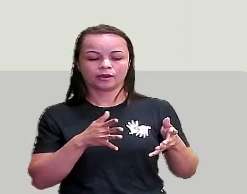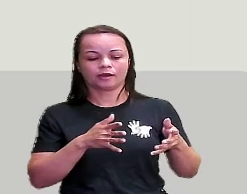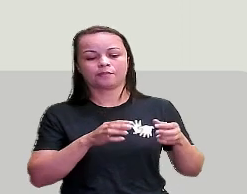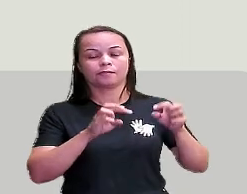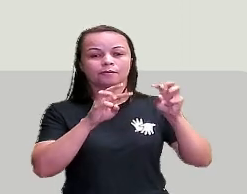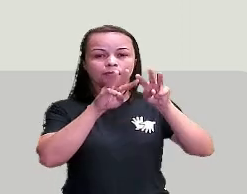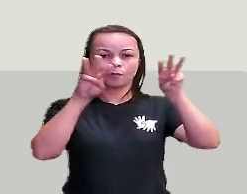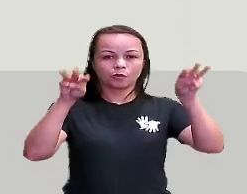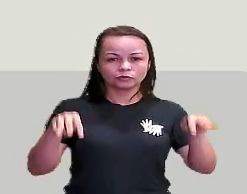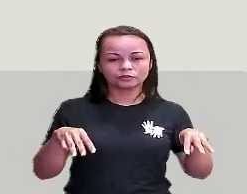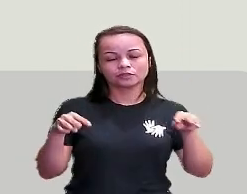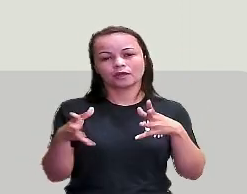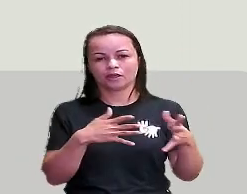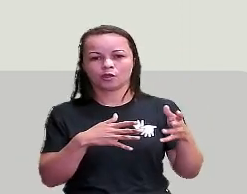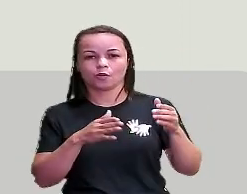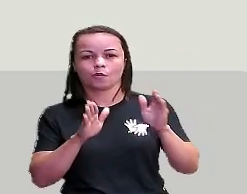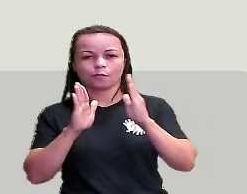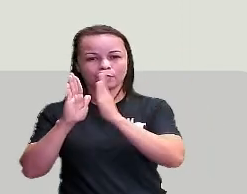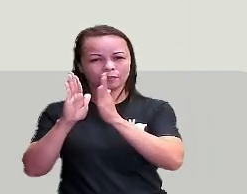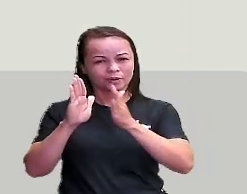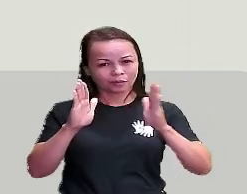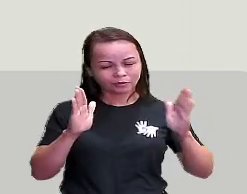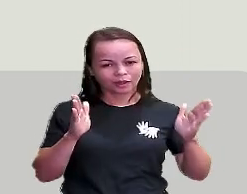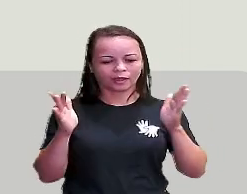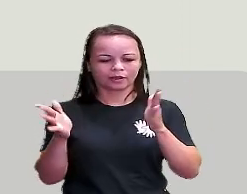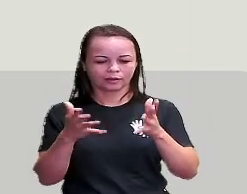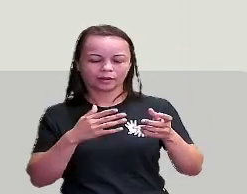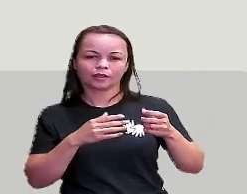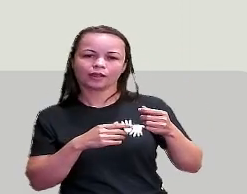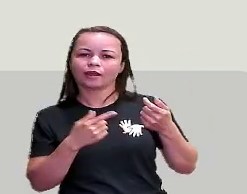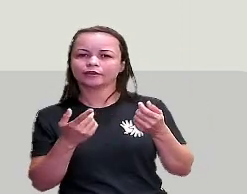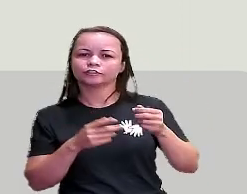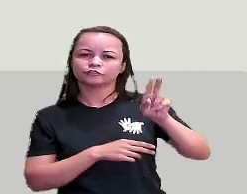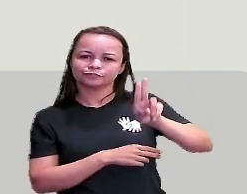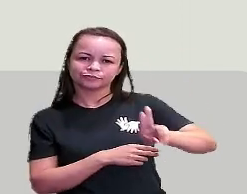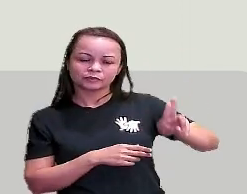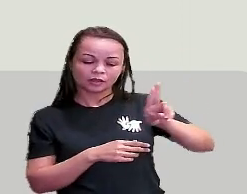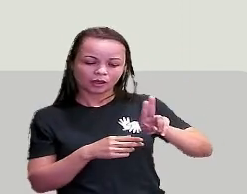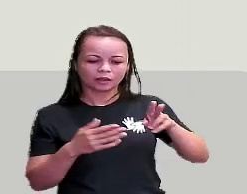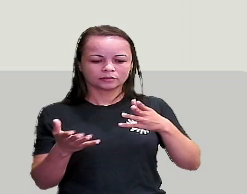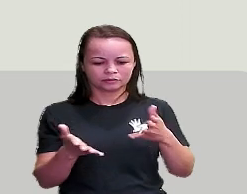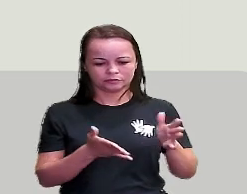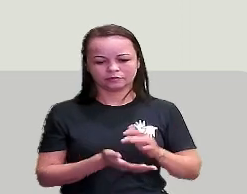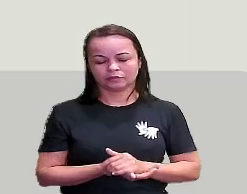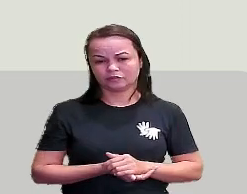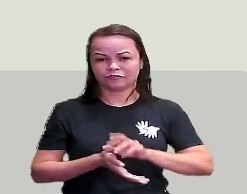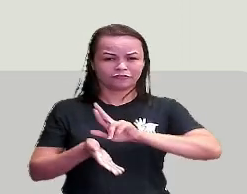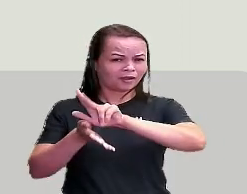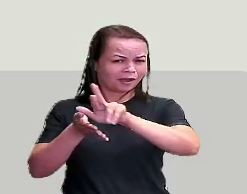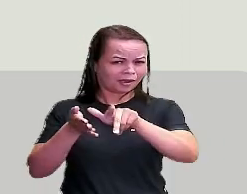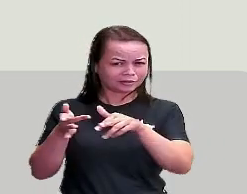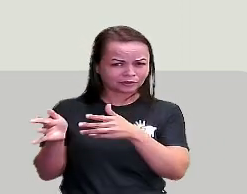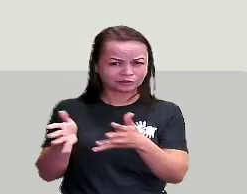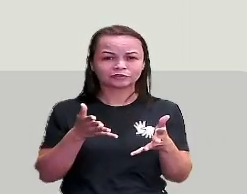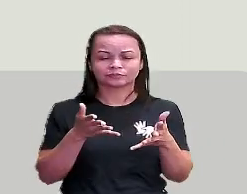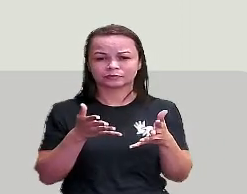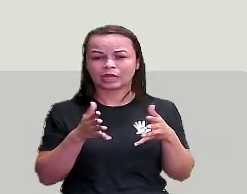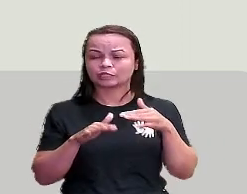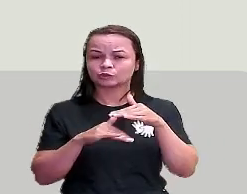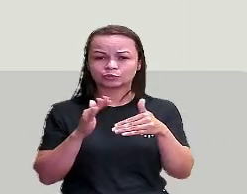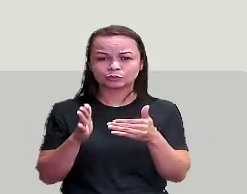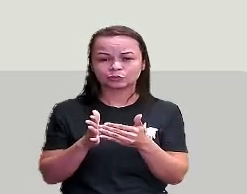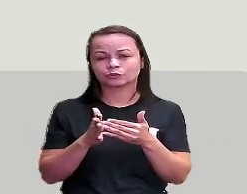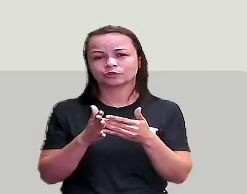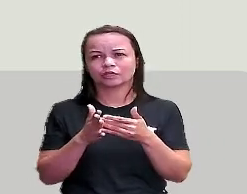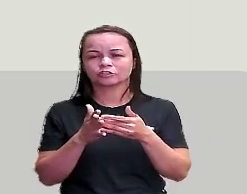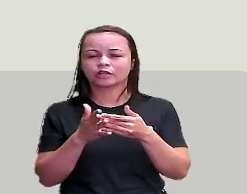universidade, construções antigas, históricas. Patrimônio, melhor resumindo, patrimônio material, aquilo que a